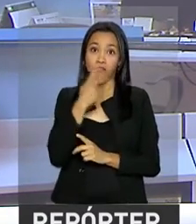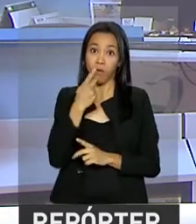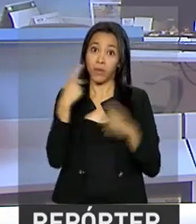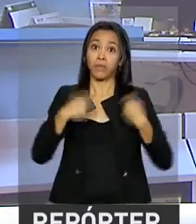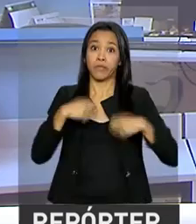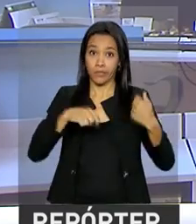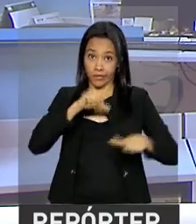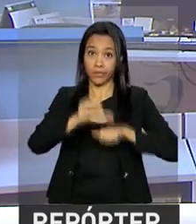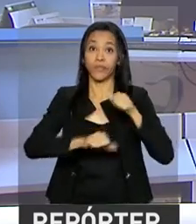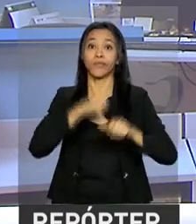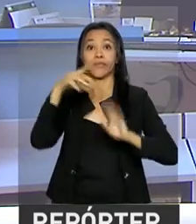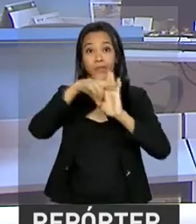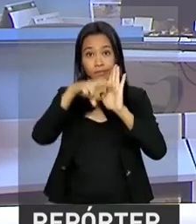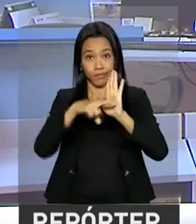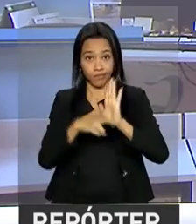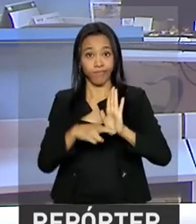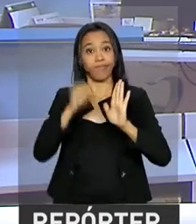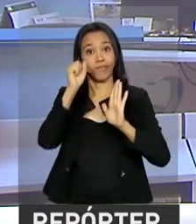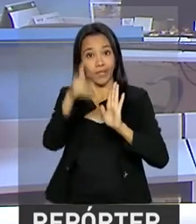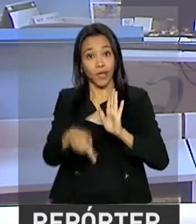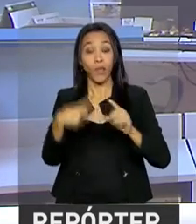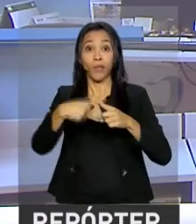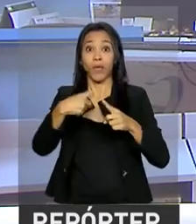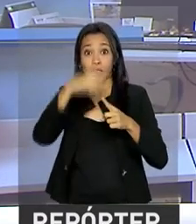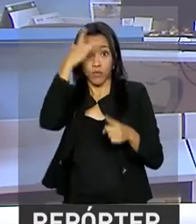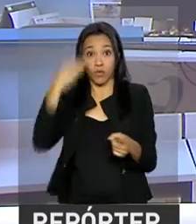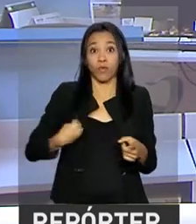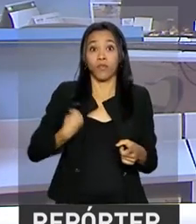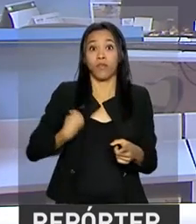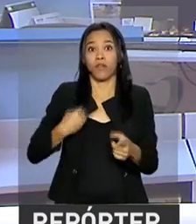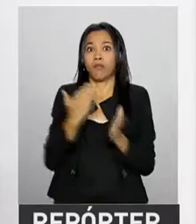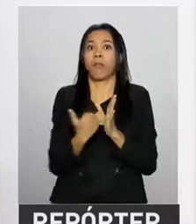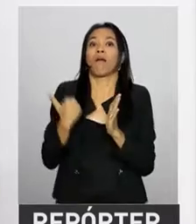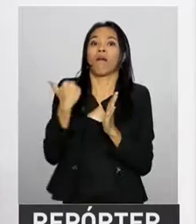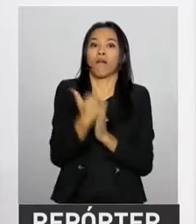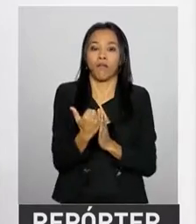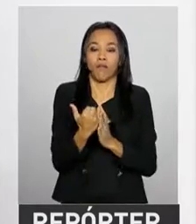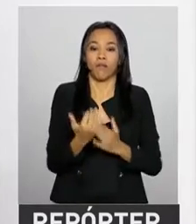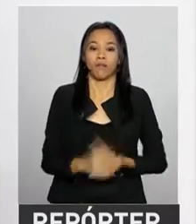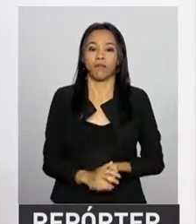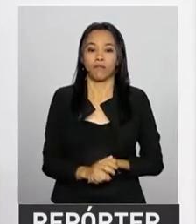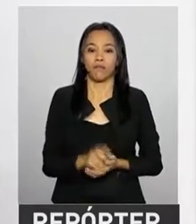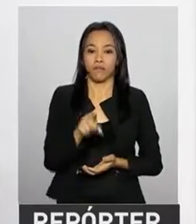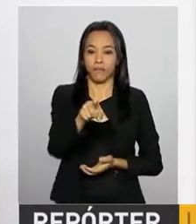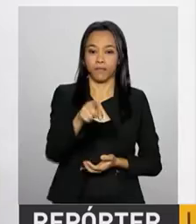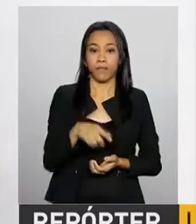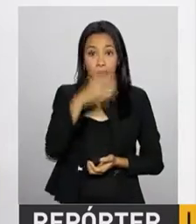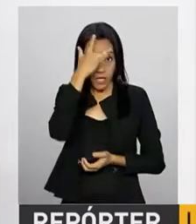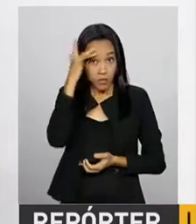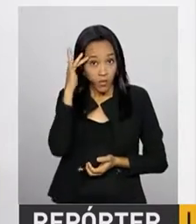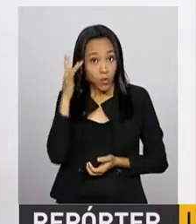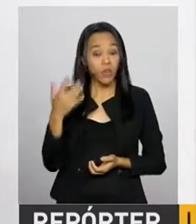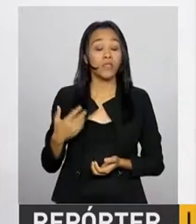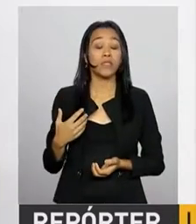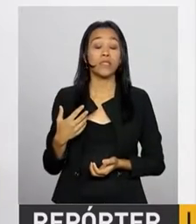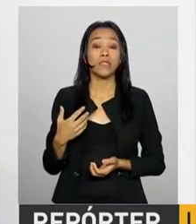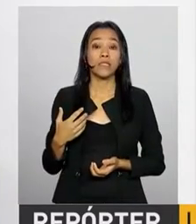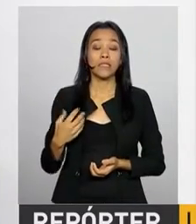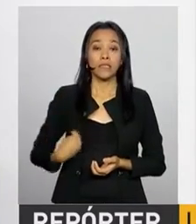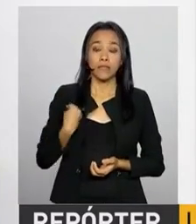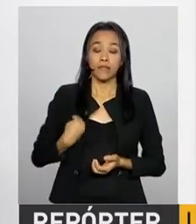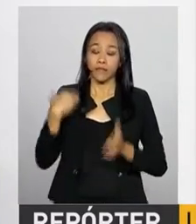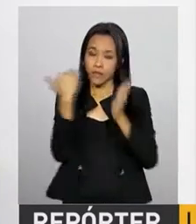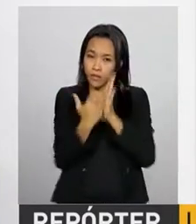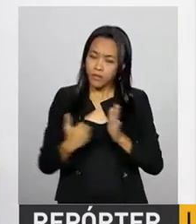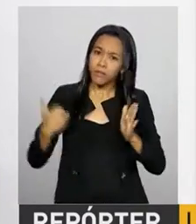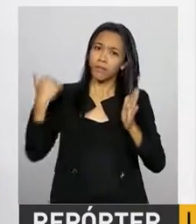reforma, já que os brasileiros estão vivendo mais. As pessoas vão viver muito mais, elas vão viver